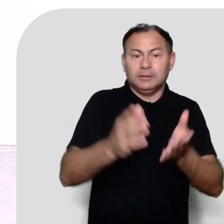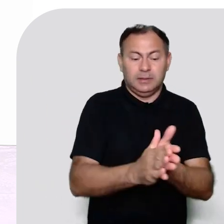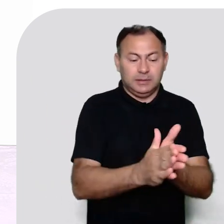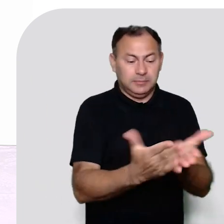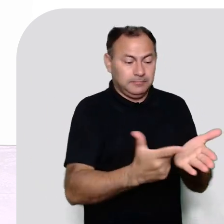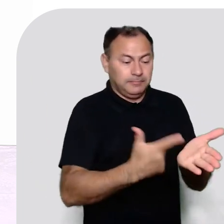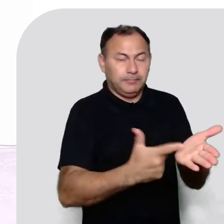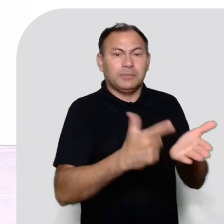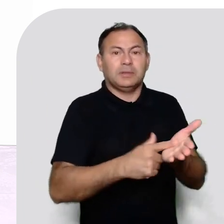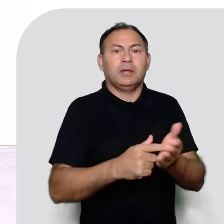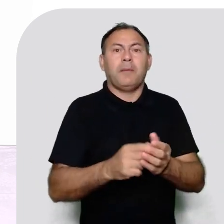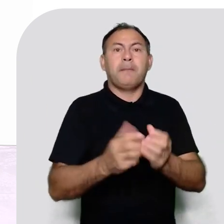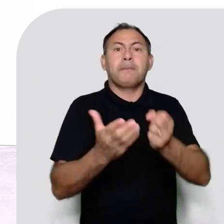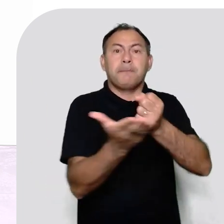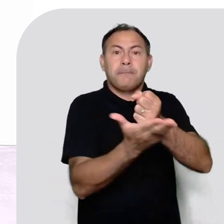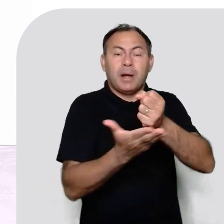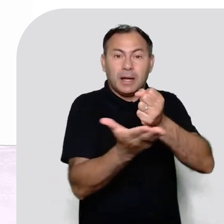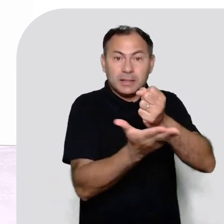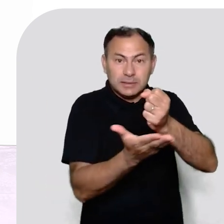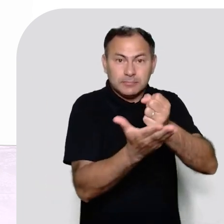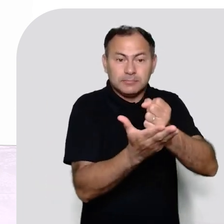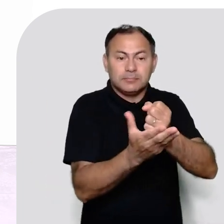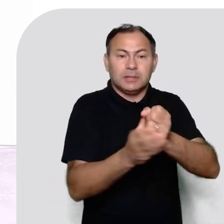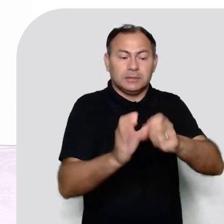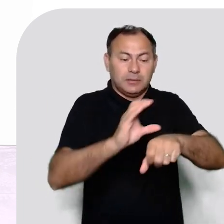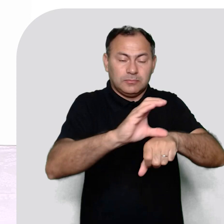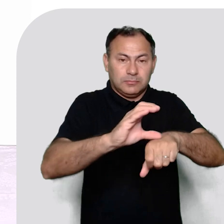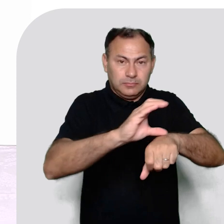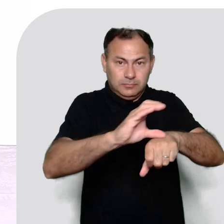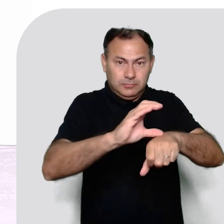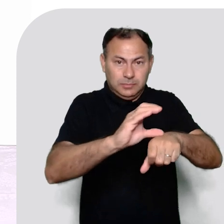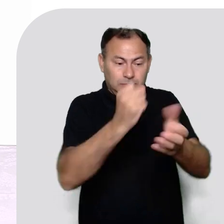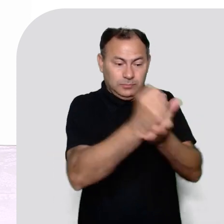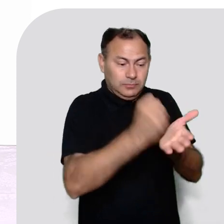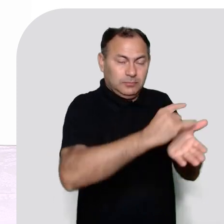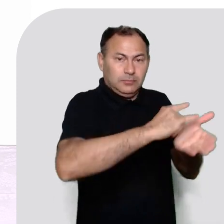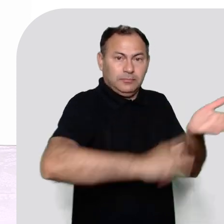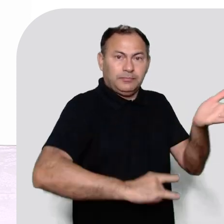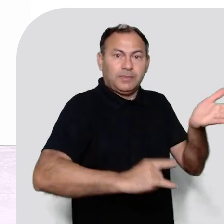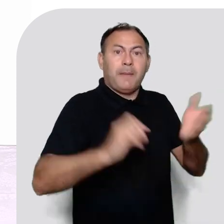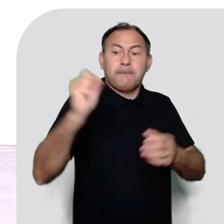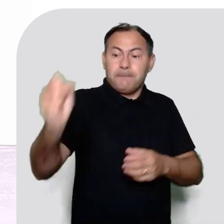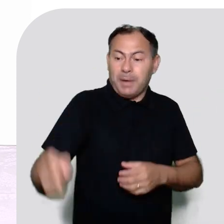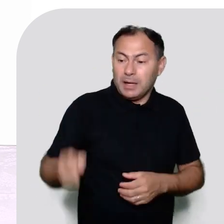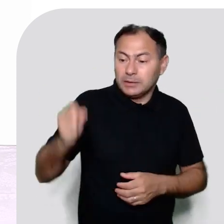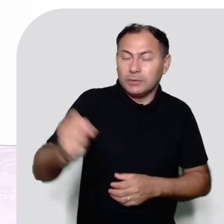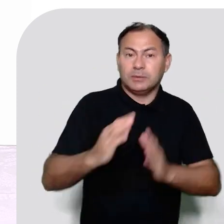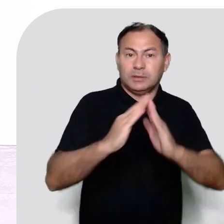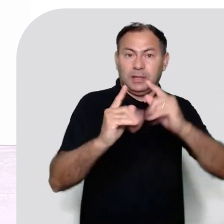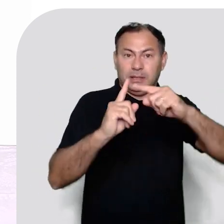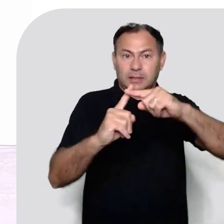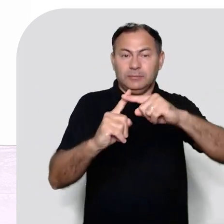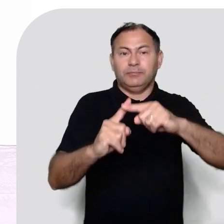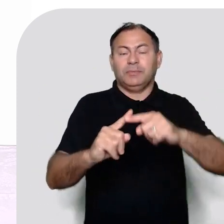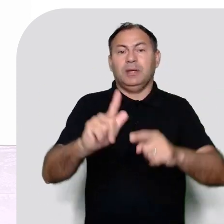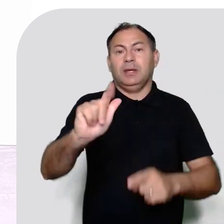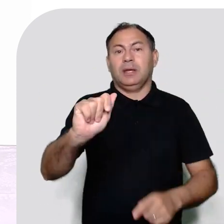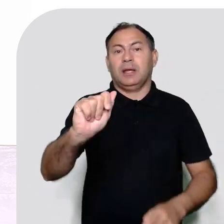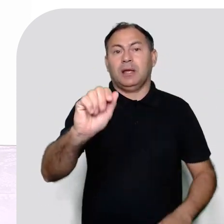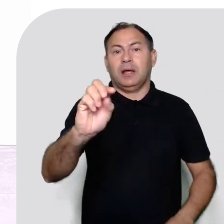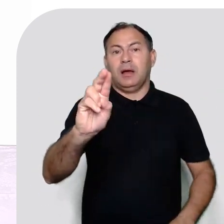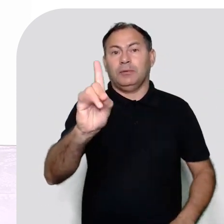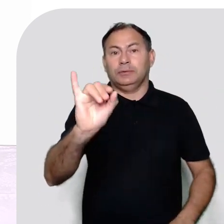desse caderno que tem como base esta constituição pastoral da Igreja Gaudium